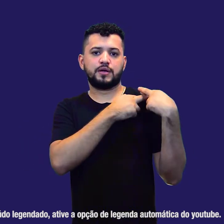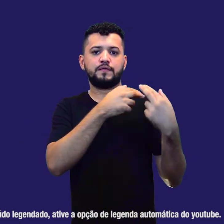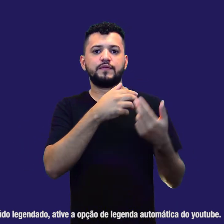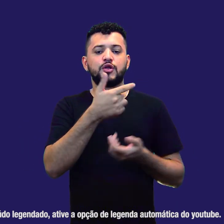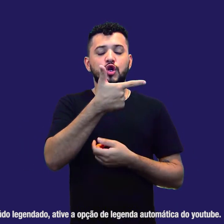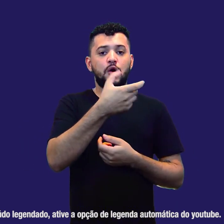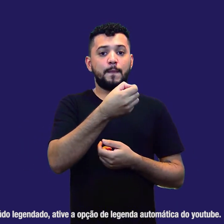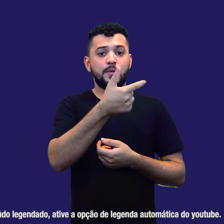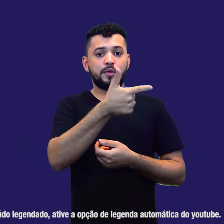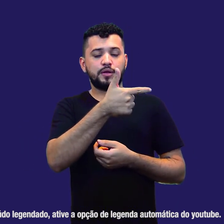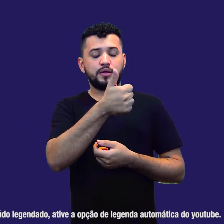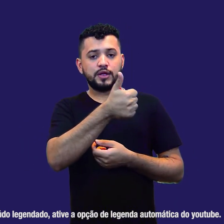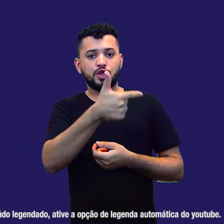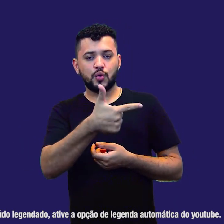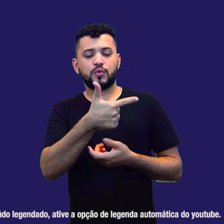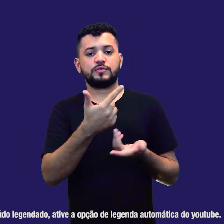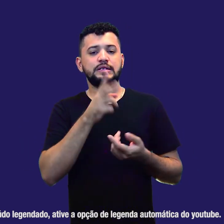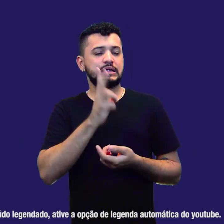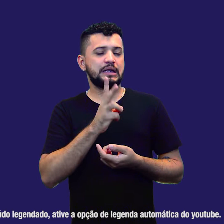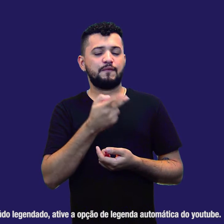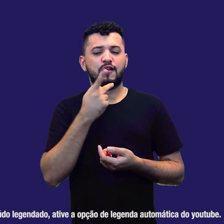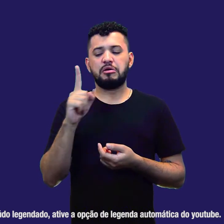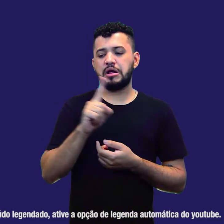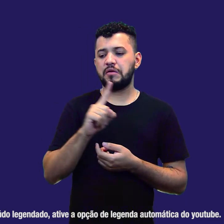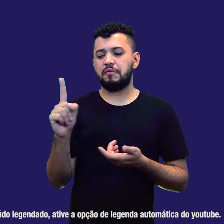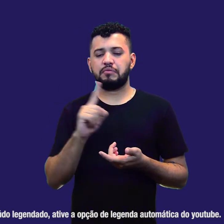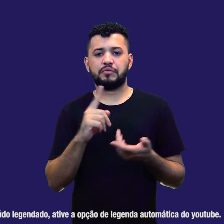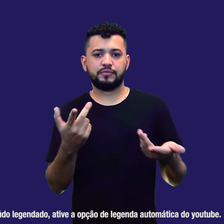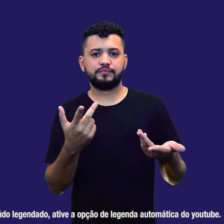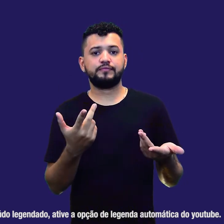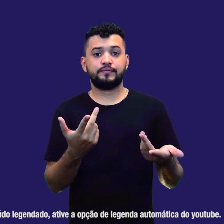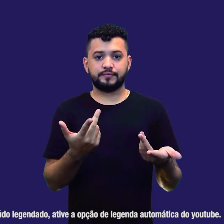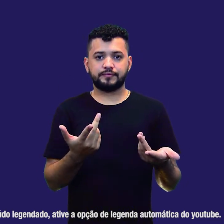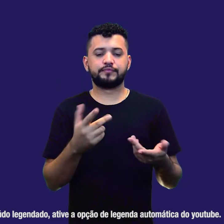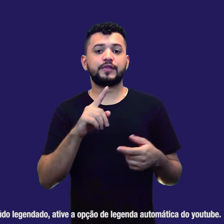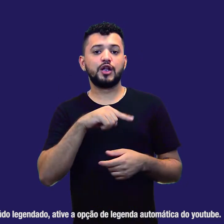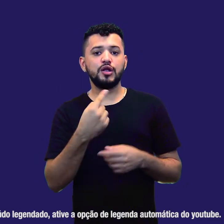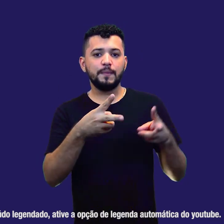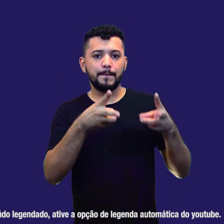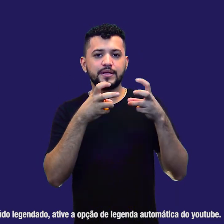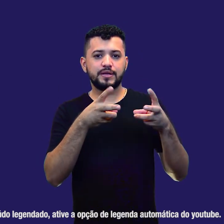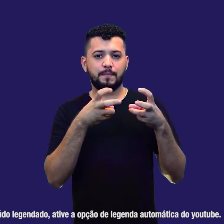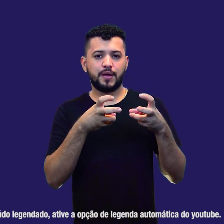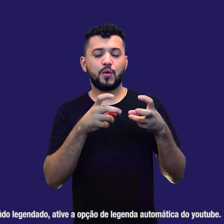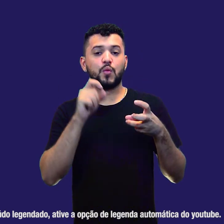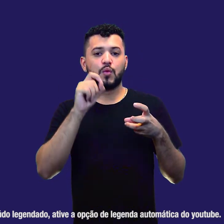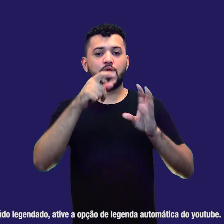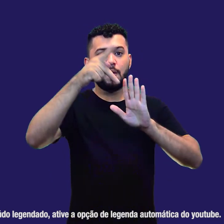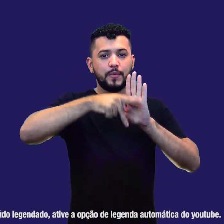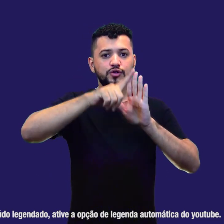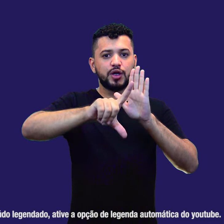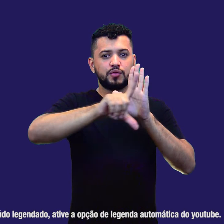2012, e sempre recebeu uma negativa. E a gente percebeu que através de um projeto de lei seria